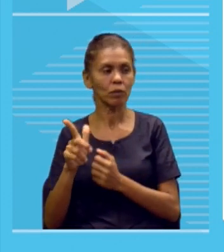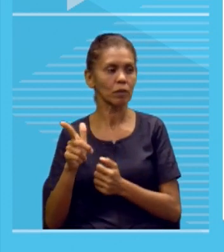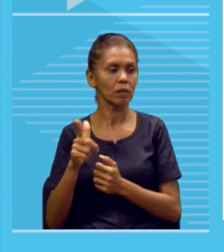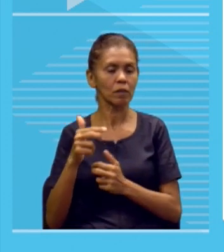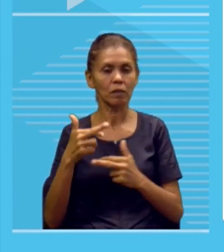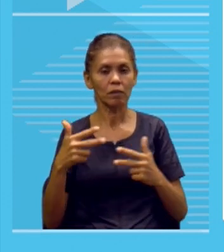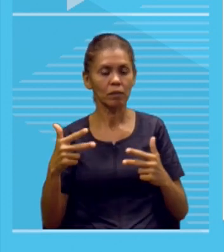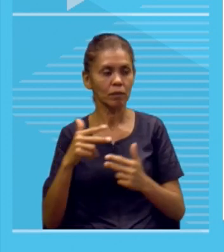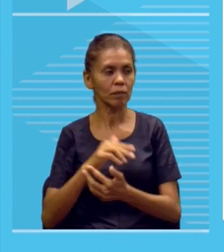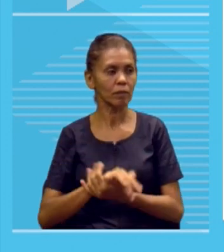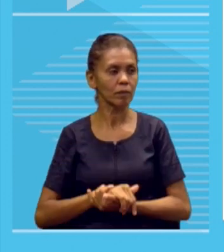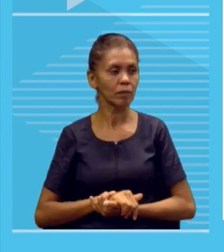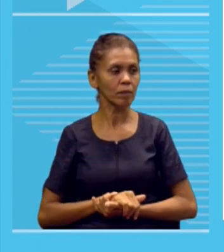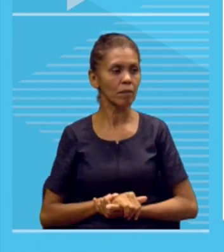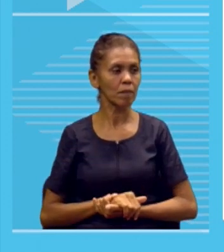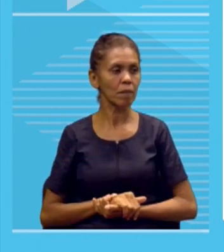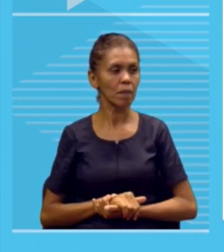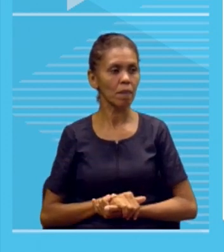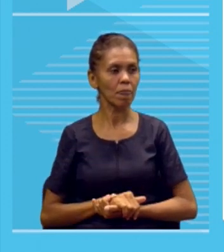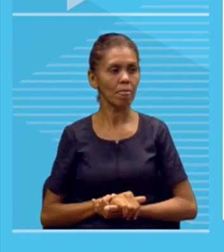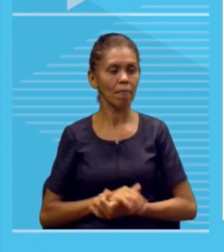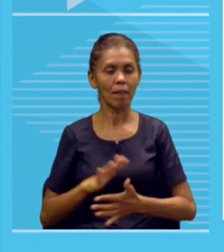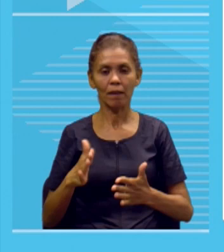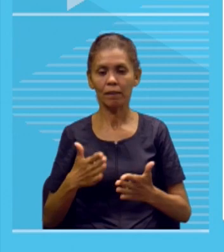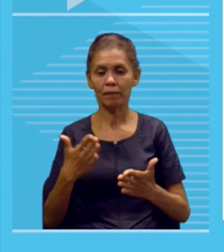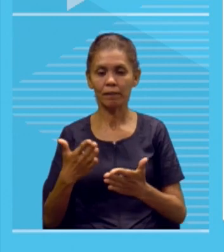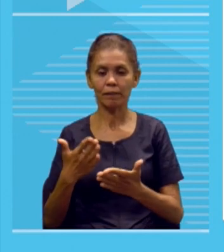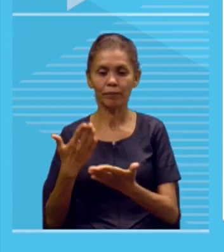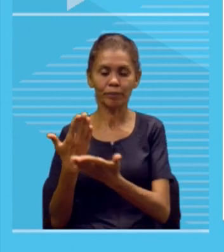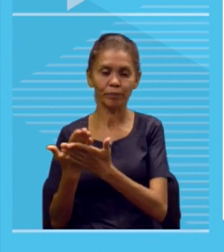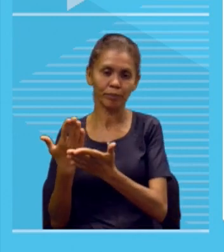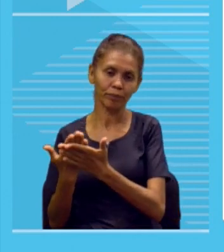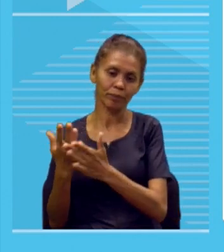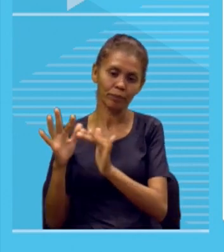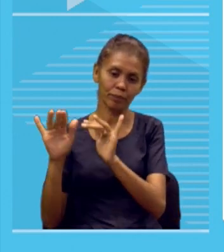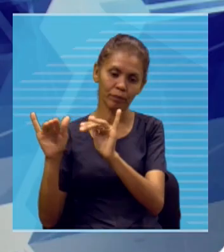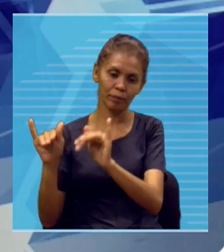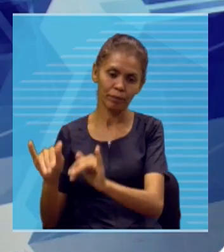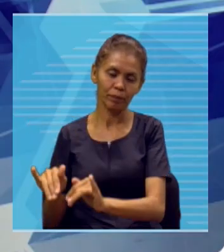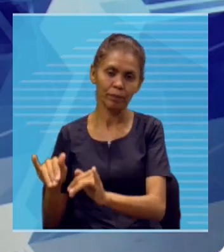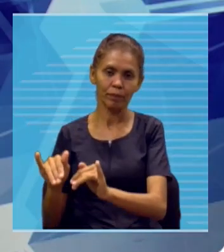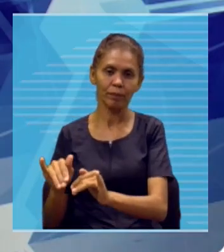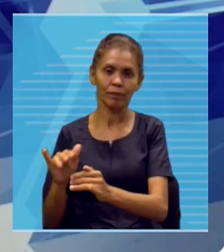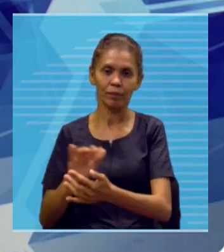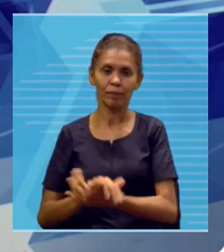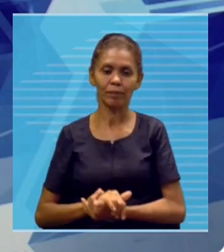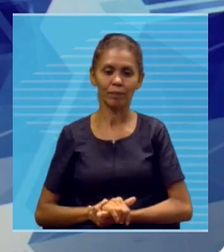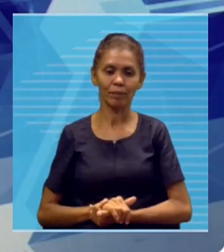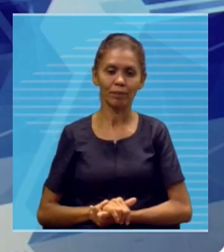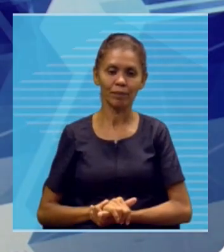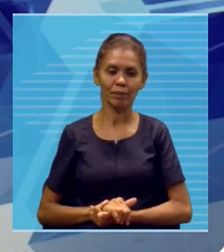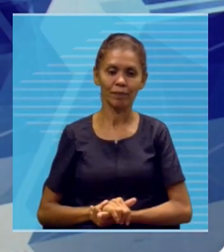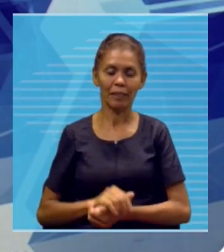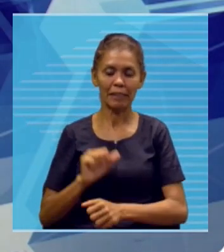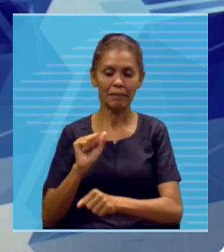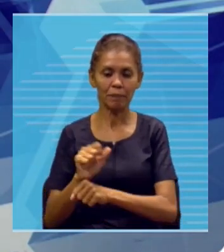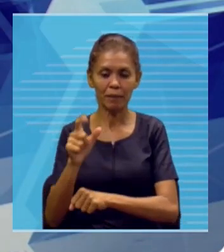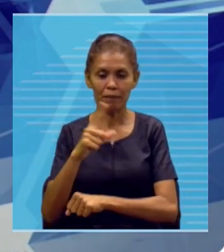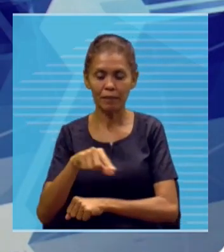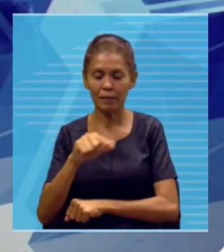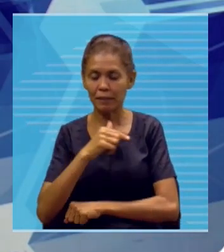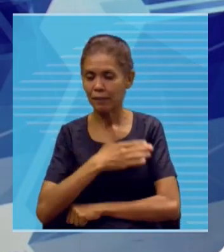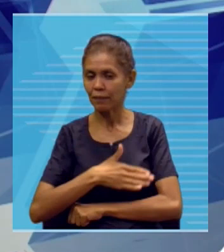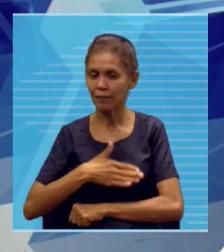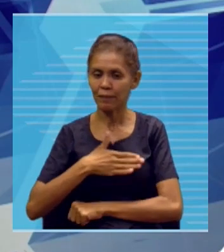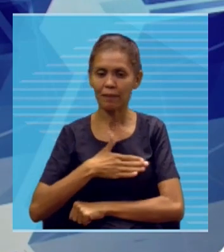gentrificação. Beleza? Então, nós encerramos aqui a nossa aula. Eu espero que vocês tenham gostado, que vocês